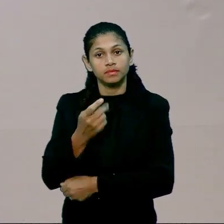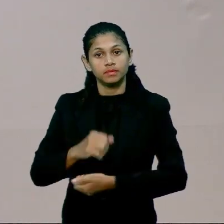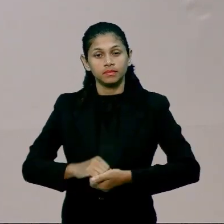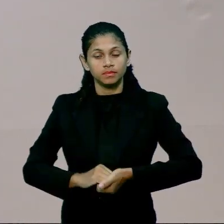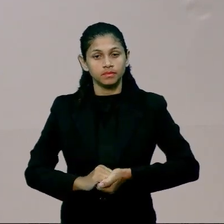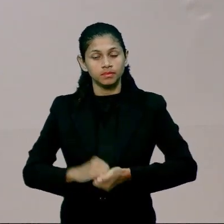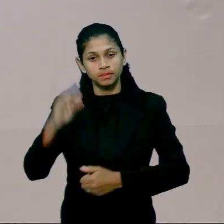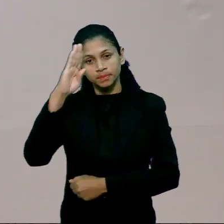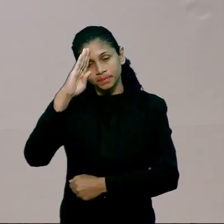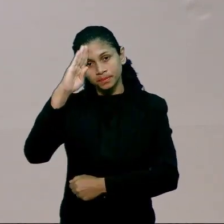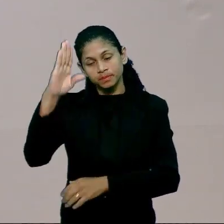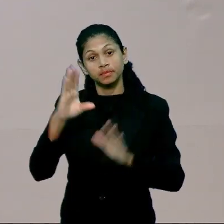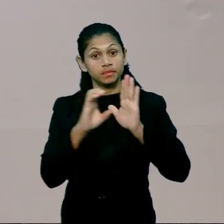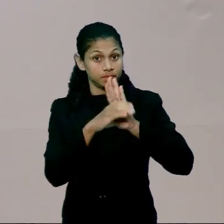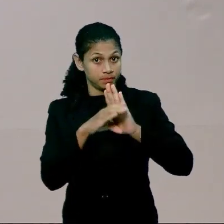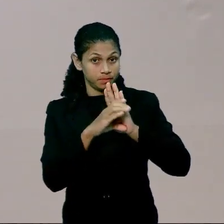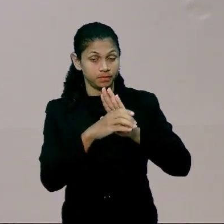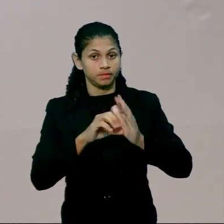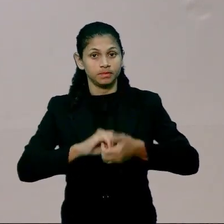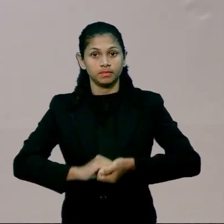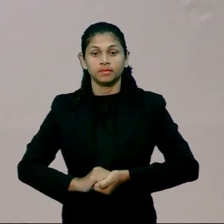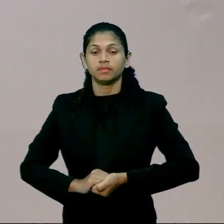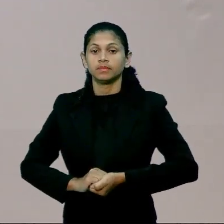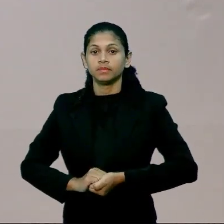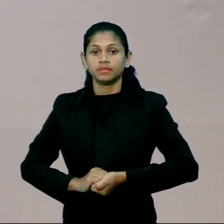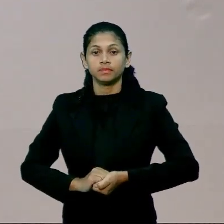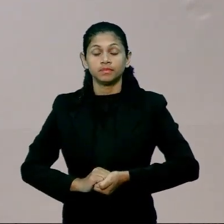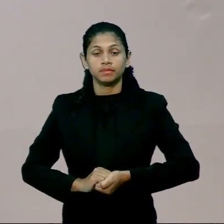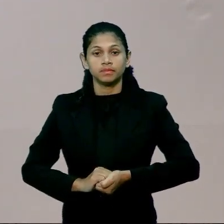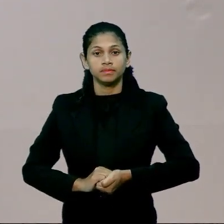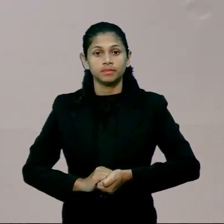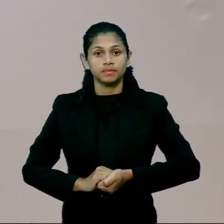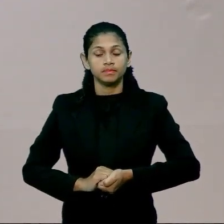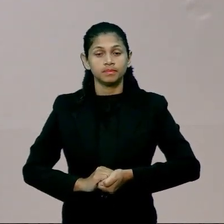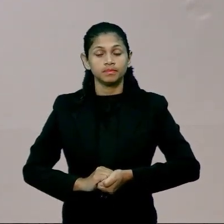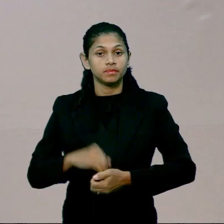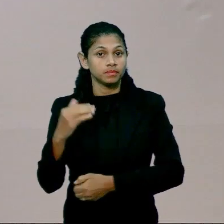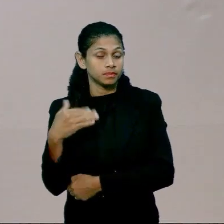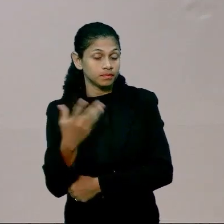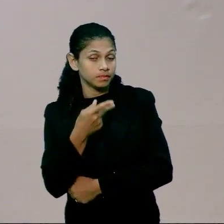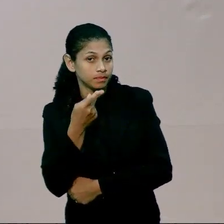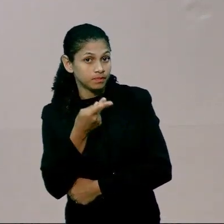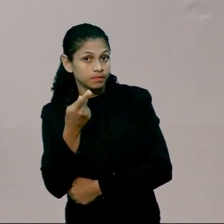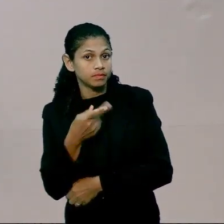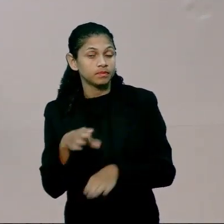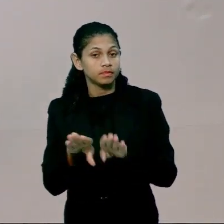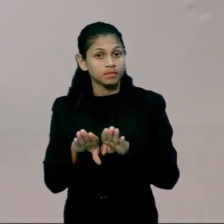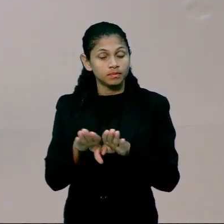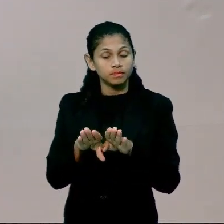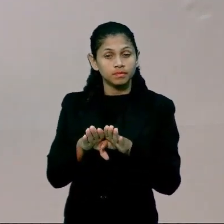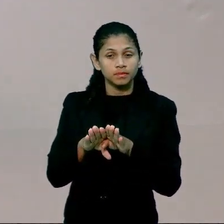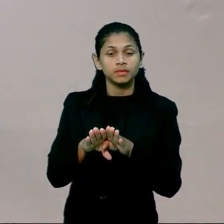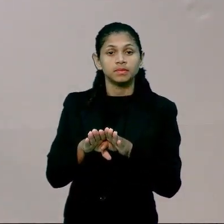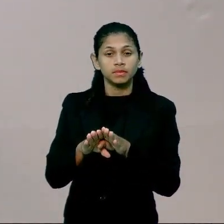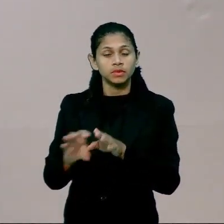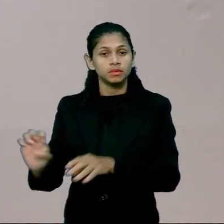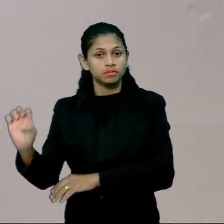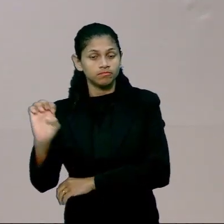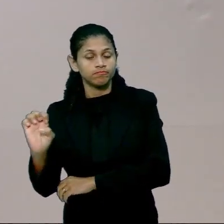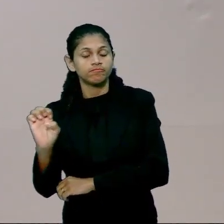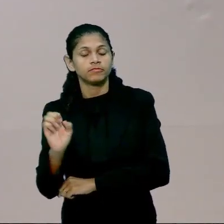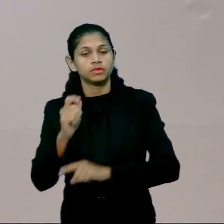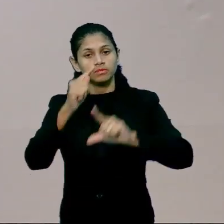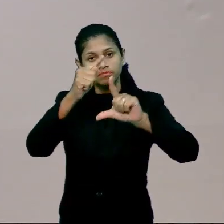dos principais conteúdos tá Porém quando a gente fala também na estatística a gente vai falar muito nos